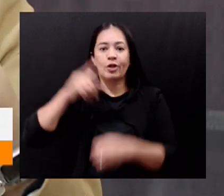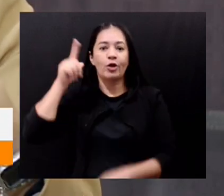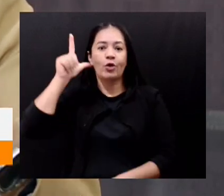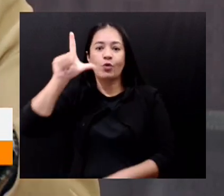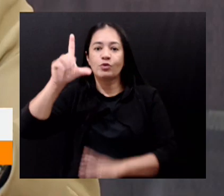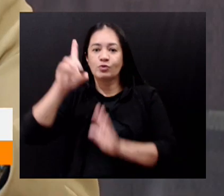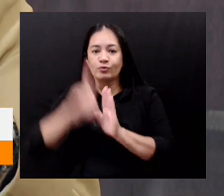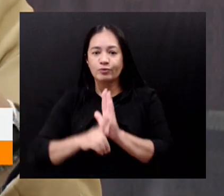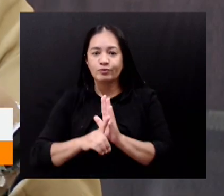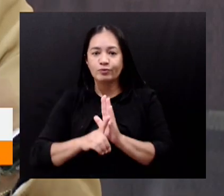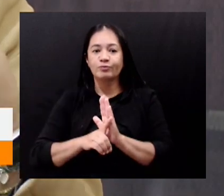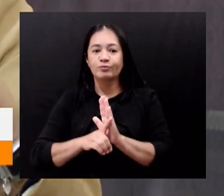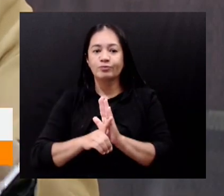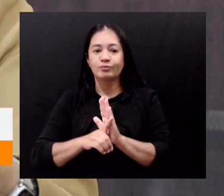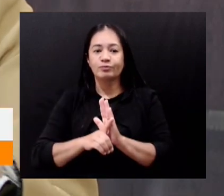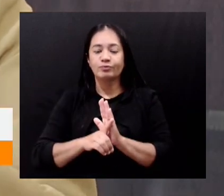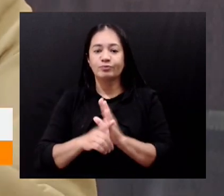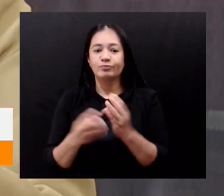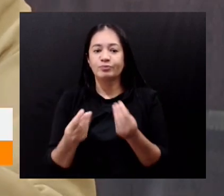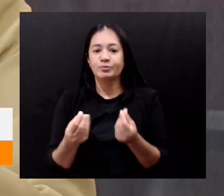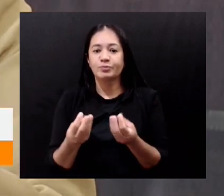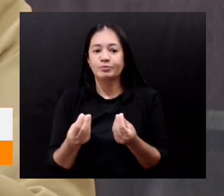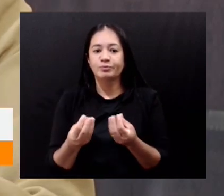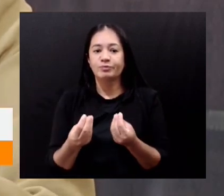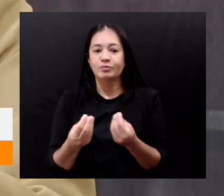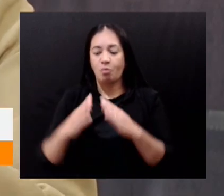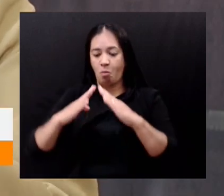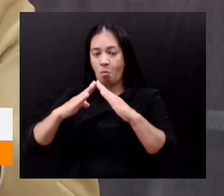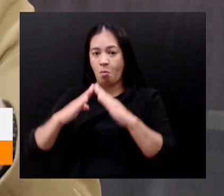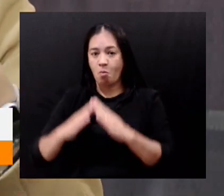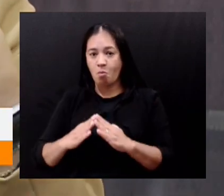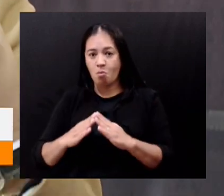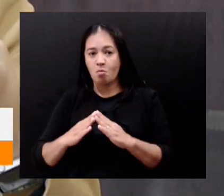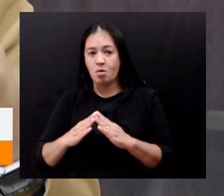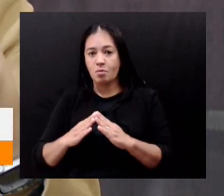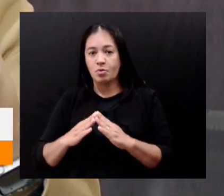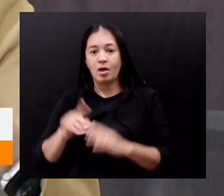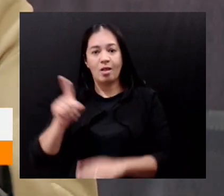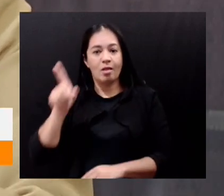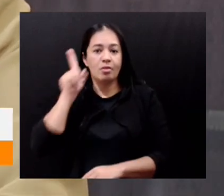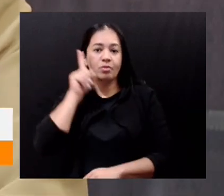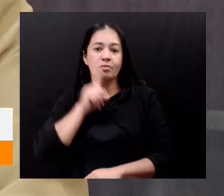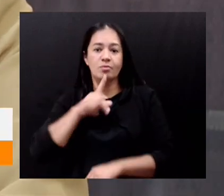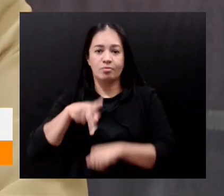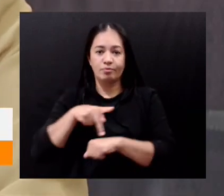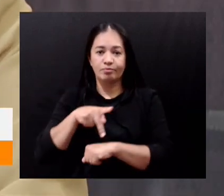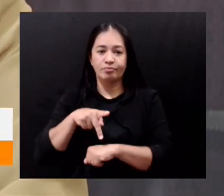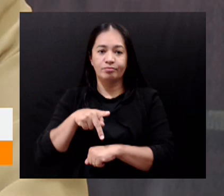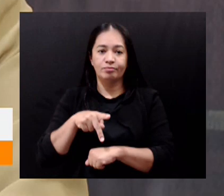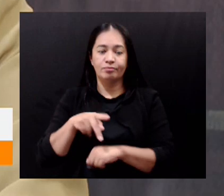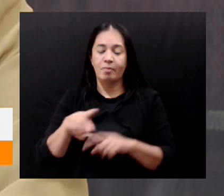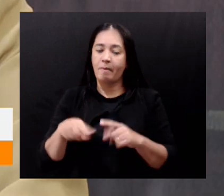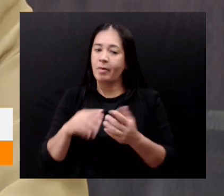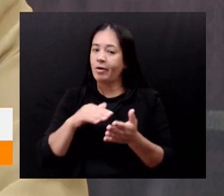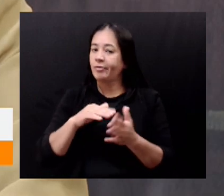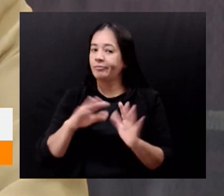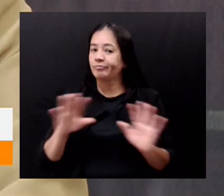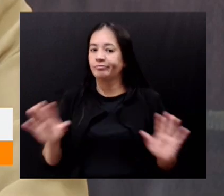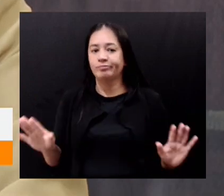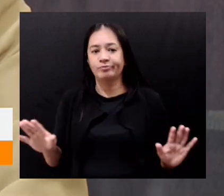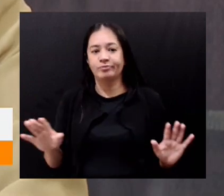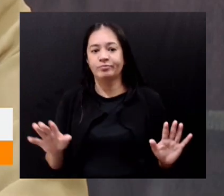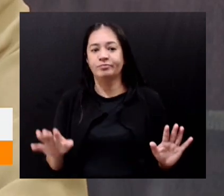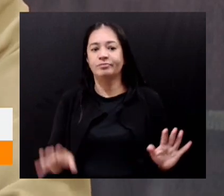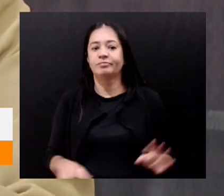a ter uma residência, um green card nos Estados Unidos. Fora o resto, realmente a ordem